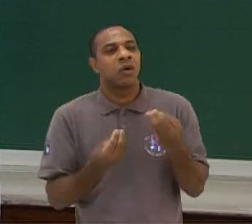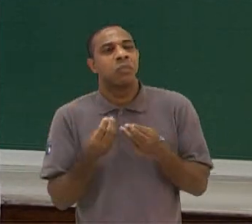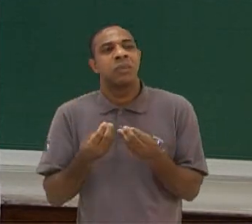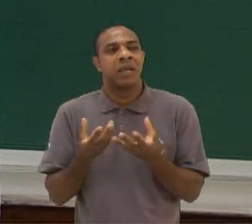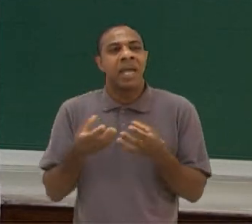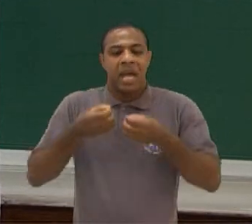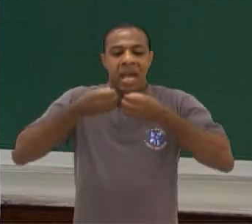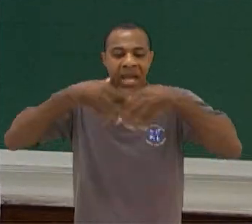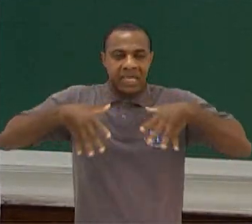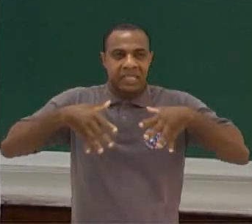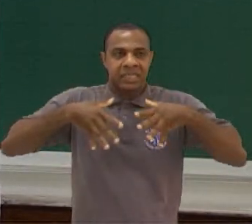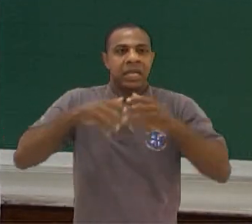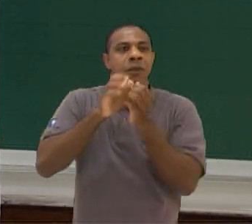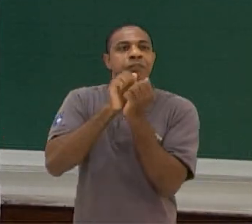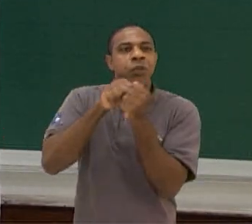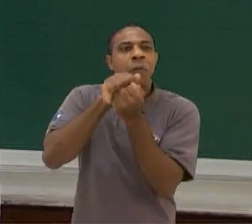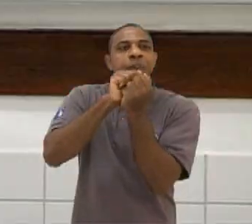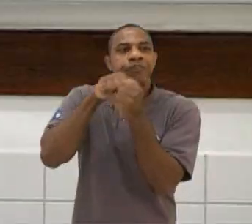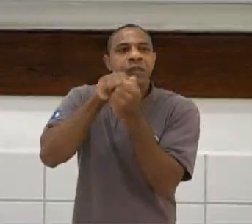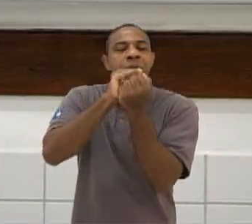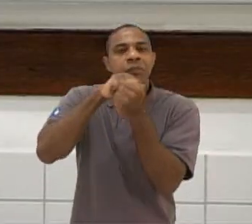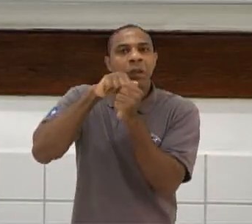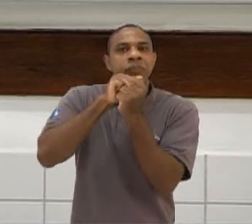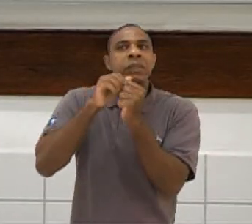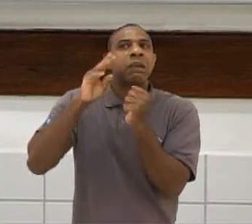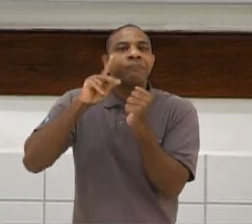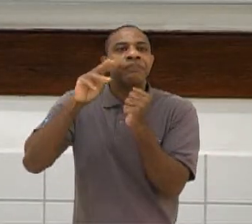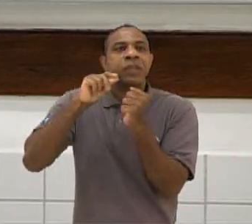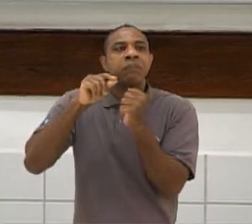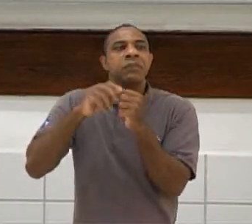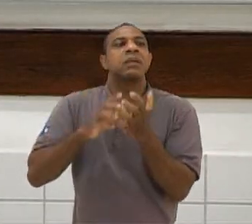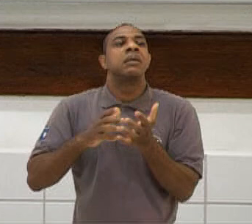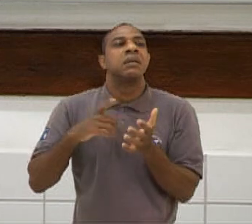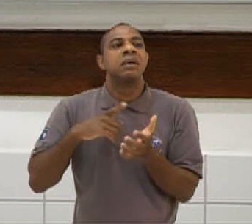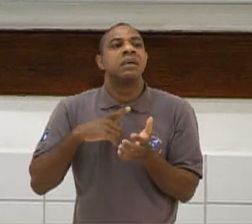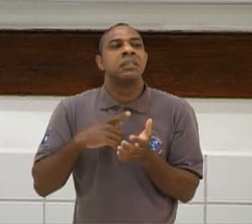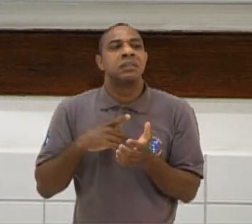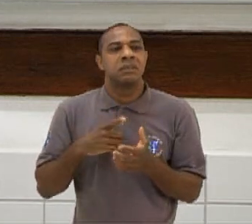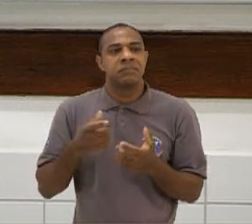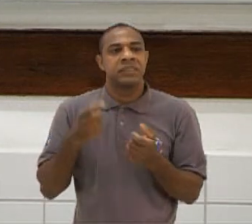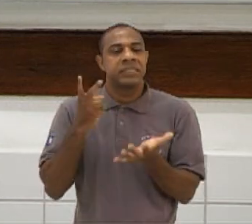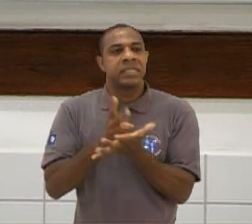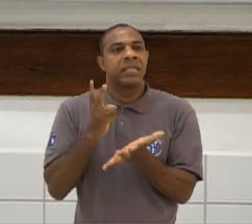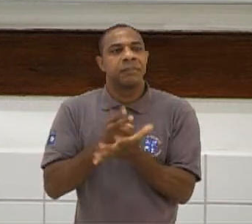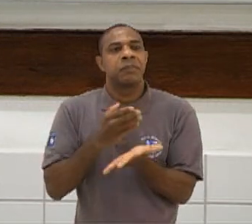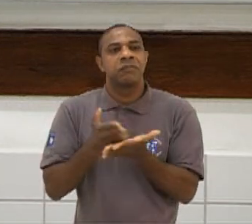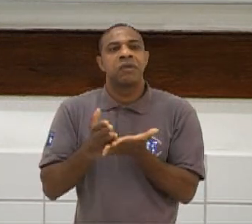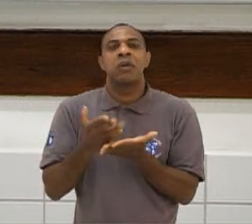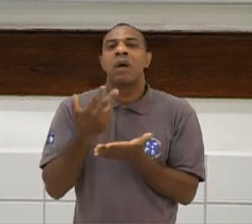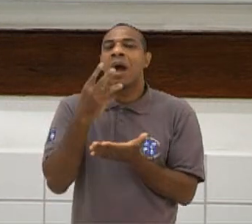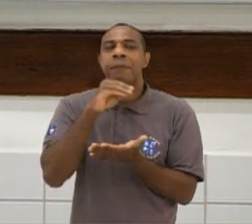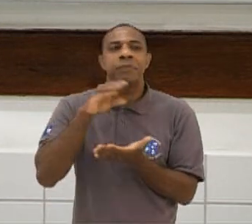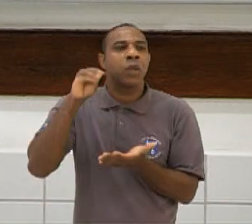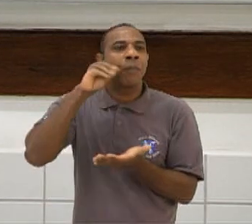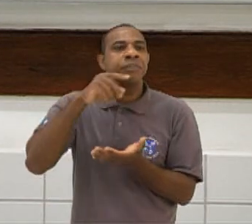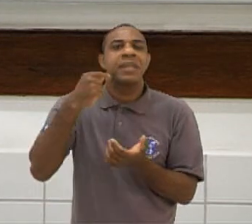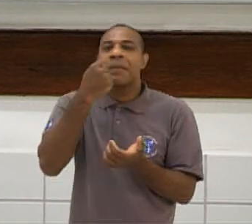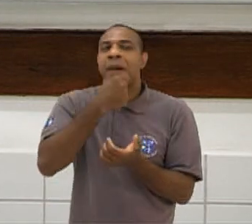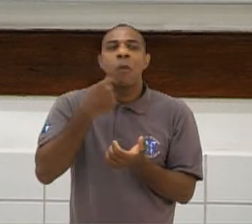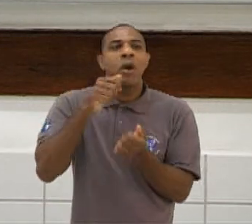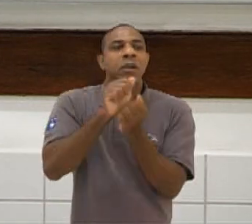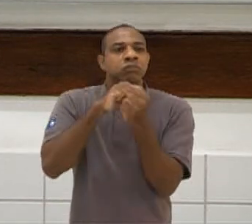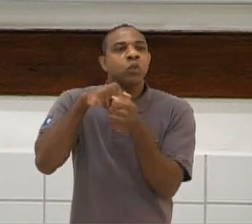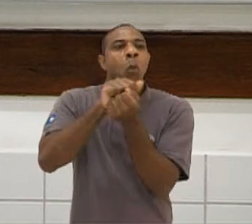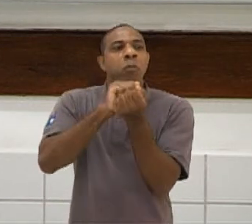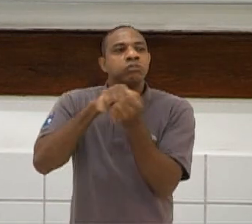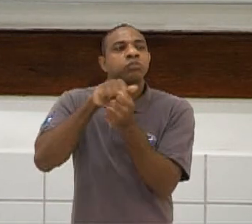de enzimas. Então, quando a gente aborda a digestão, sempre ela vai iniciar na boca. Tá? Então, processo de mastigação